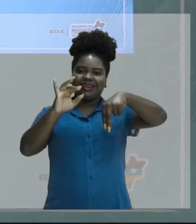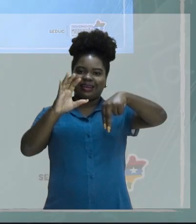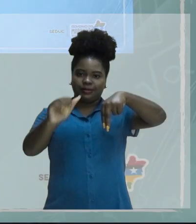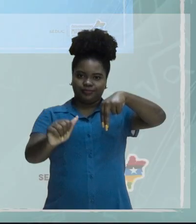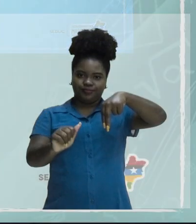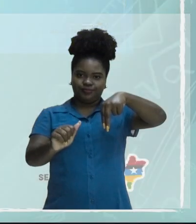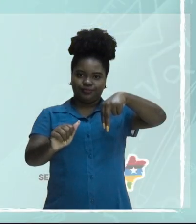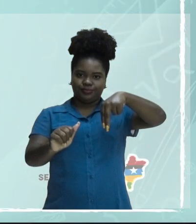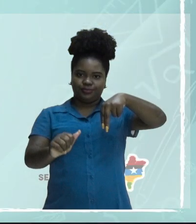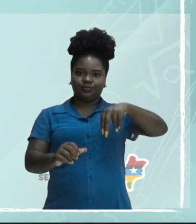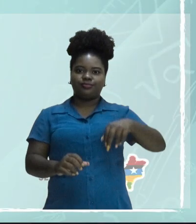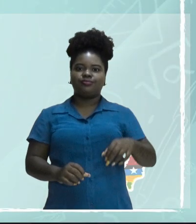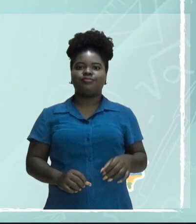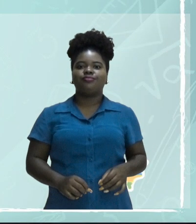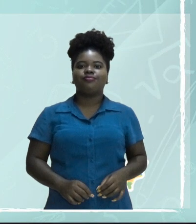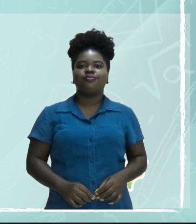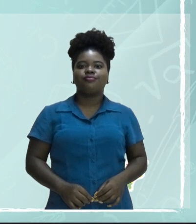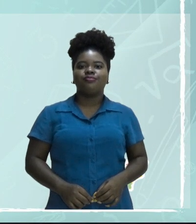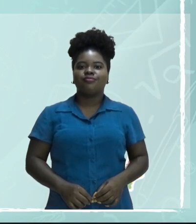musculatura.